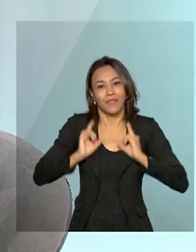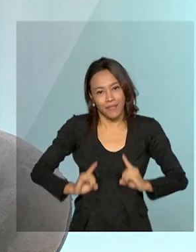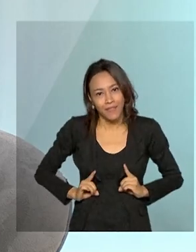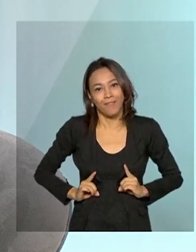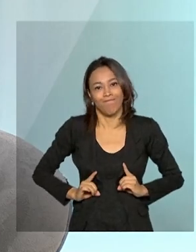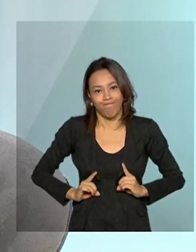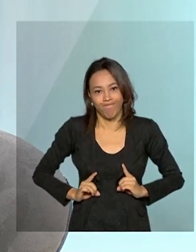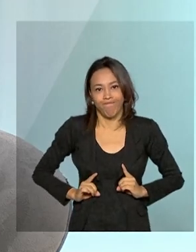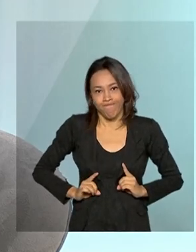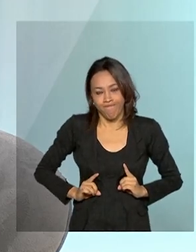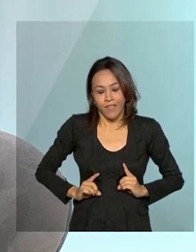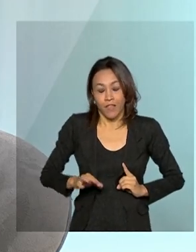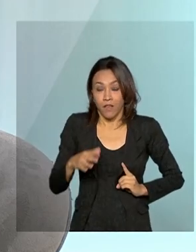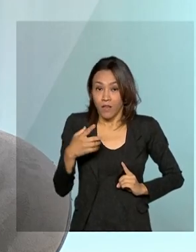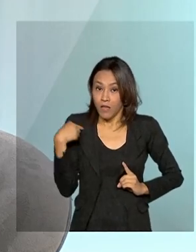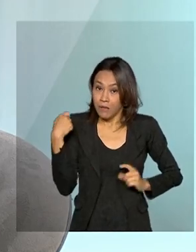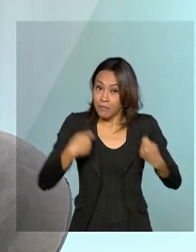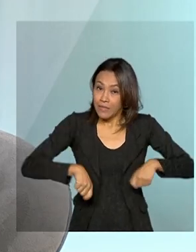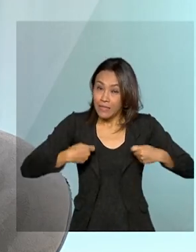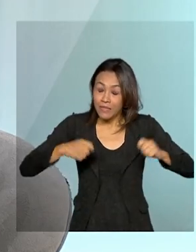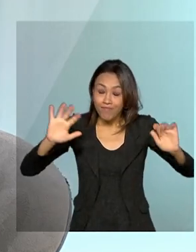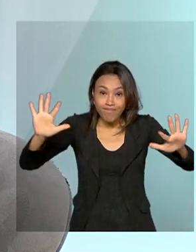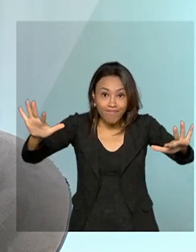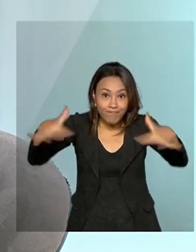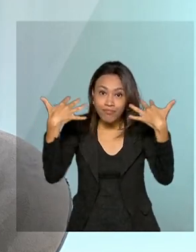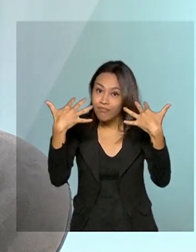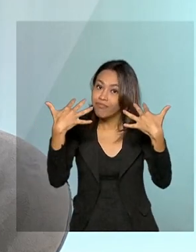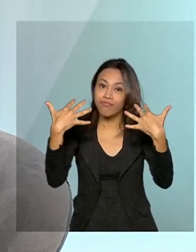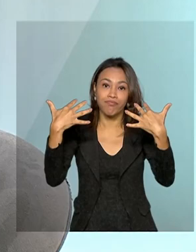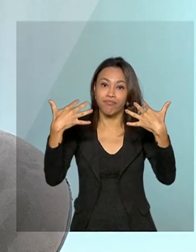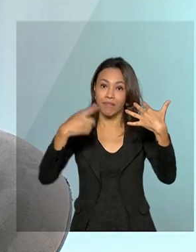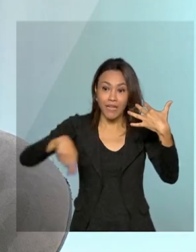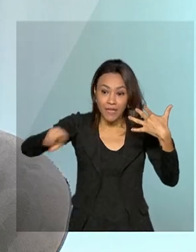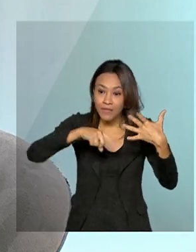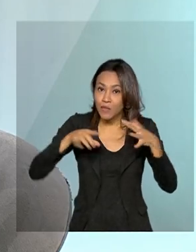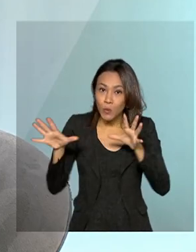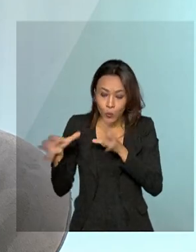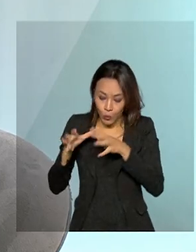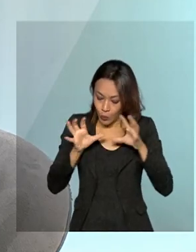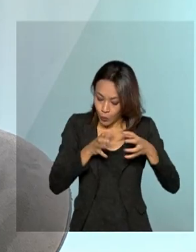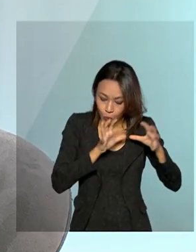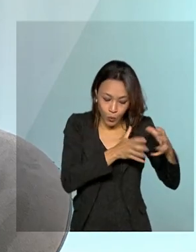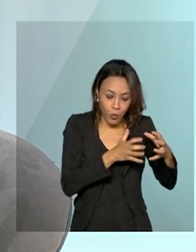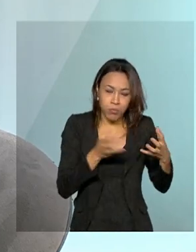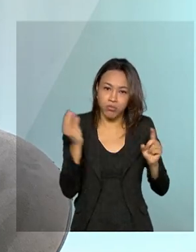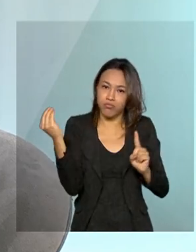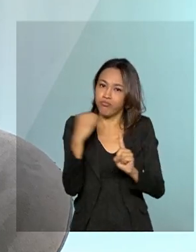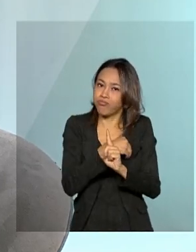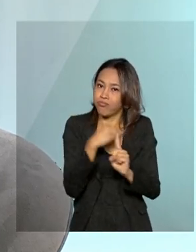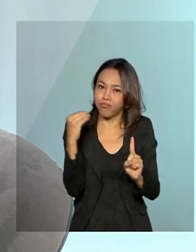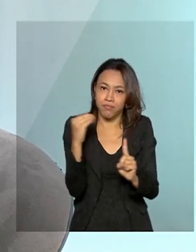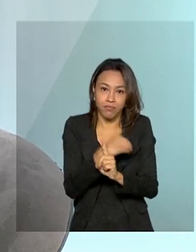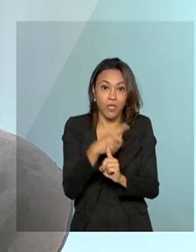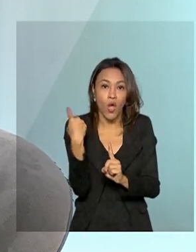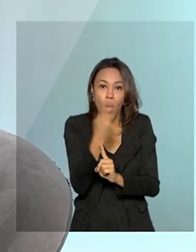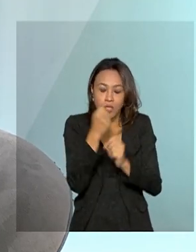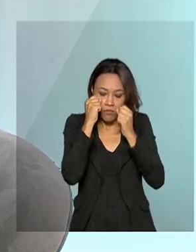deficiência. E a gente precisa chamar a atenção desses grupos vulneráveis. E nós precisamos ter um olhar ampliado para